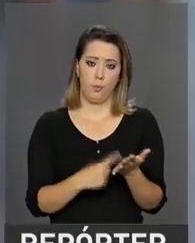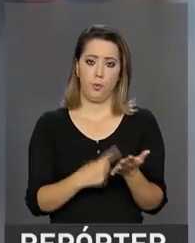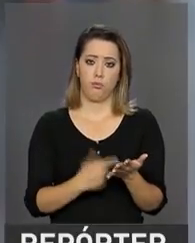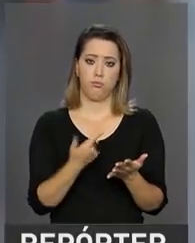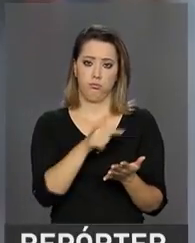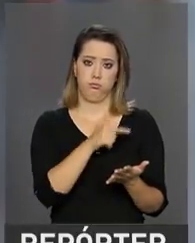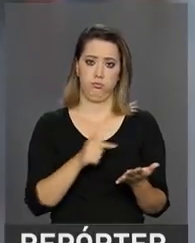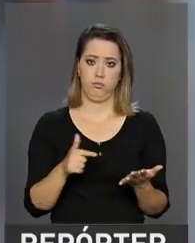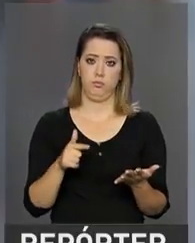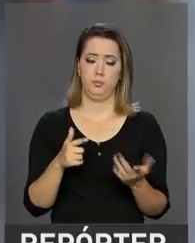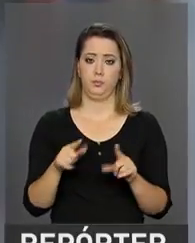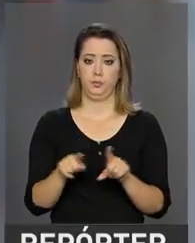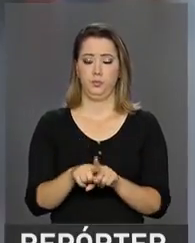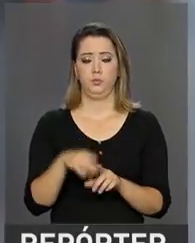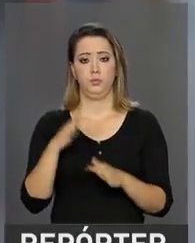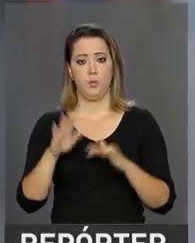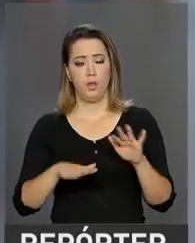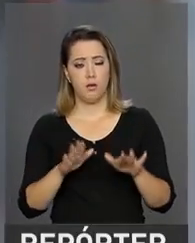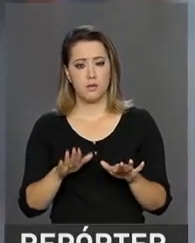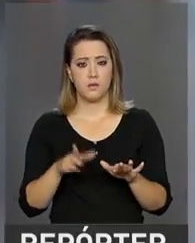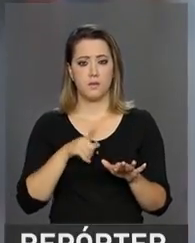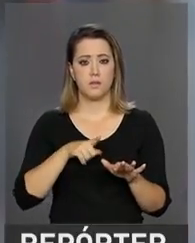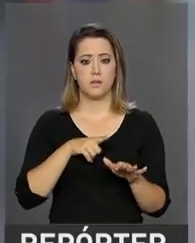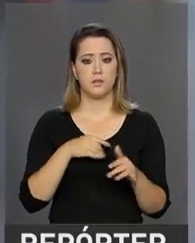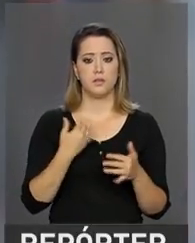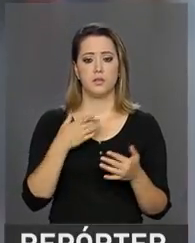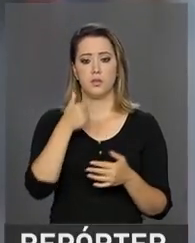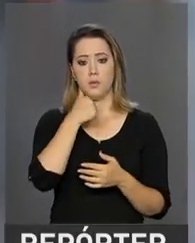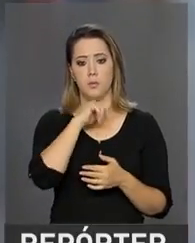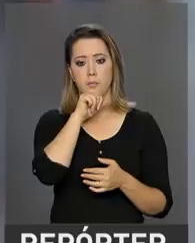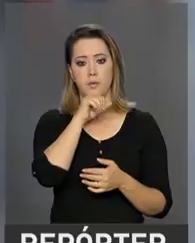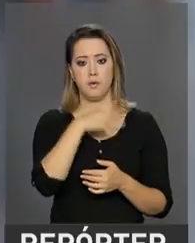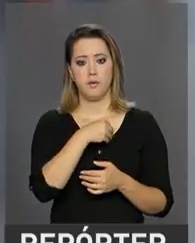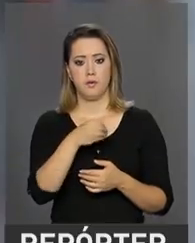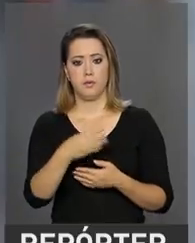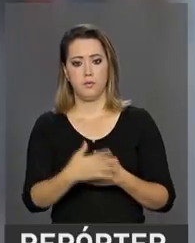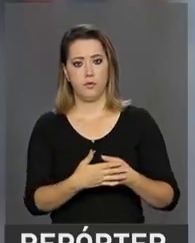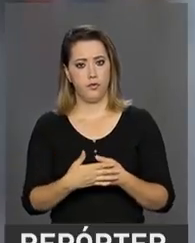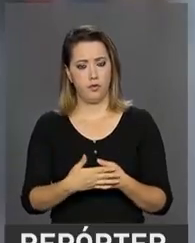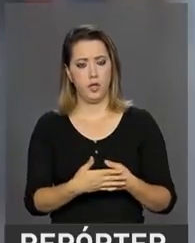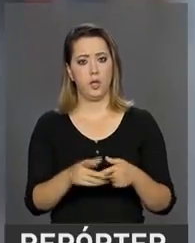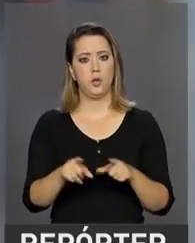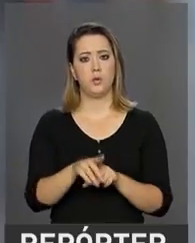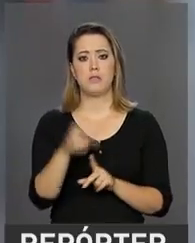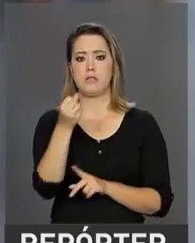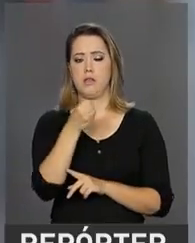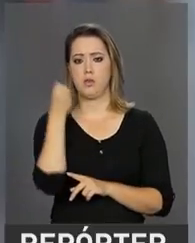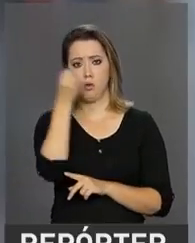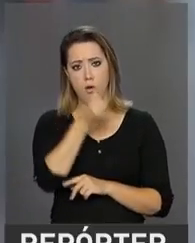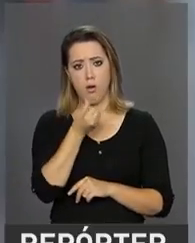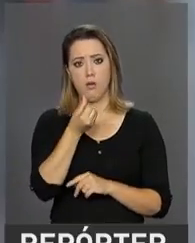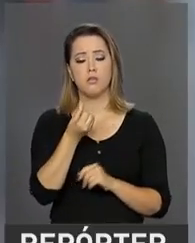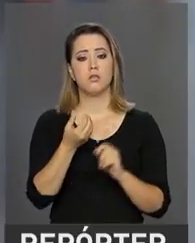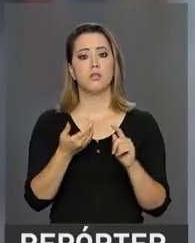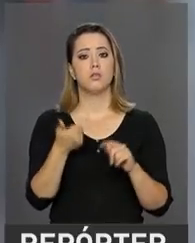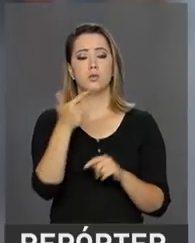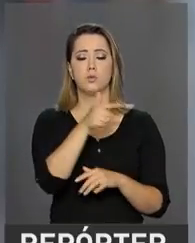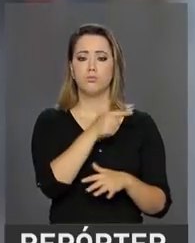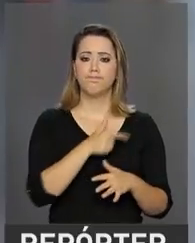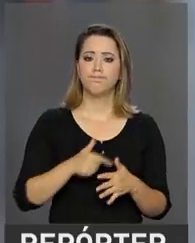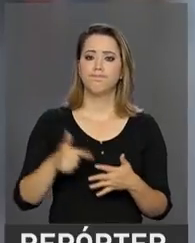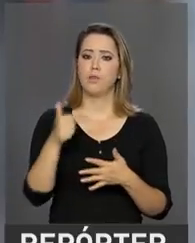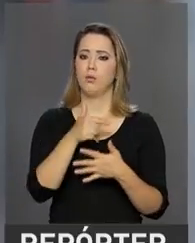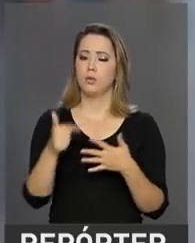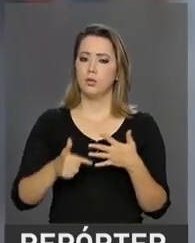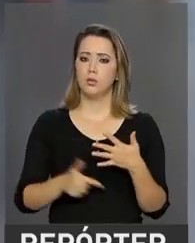redução de jornada seja a questão da mãe com filho pequeno e ter um jornada única de 6 horas seja um out Então